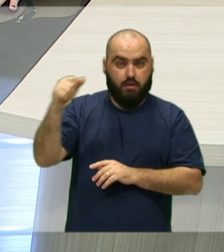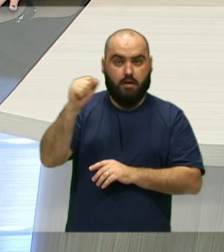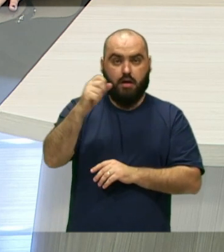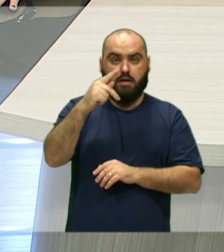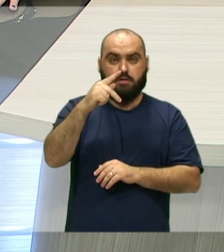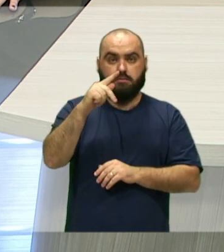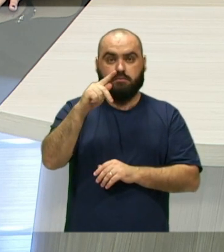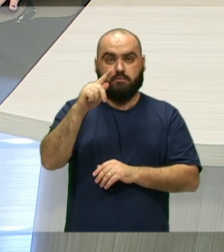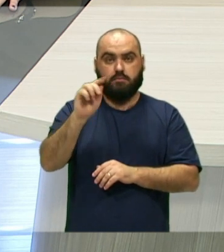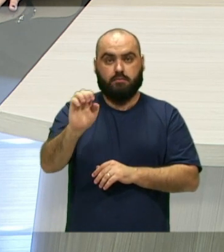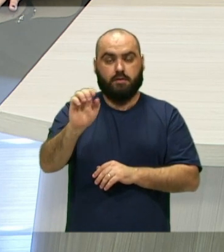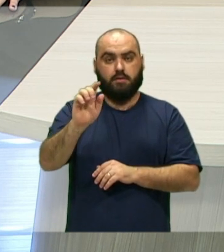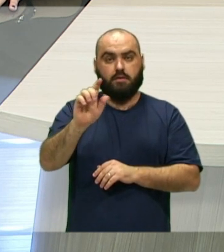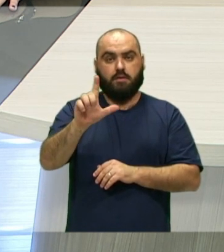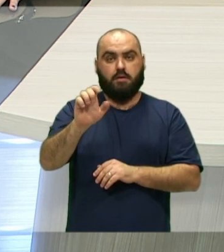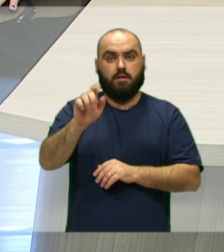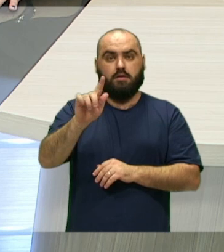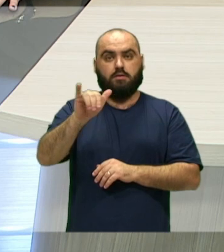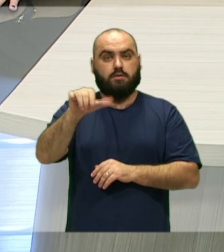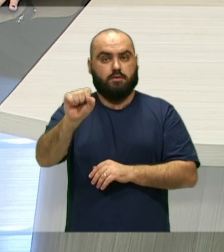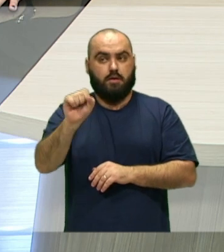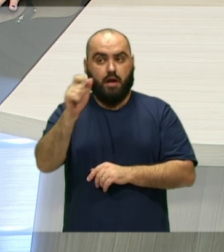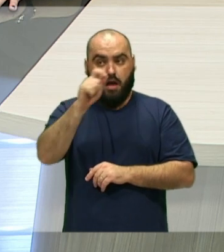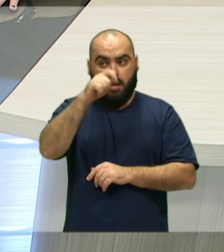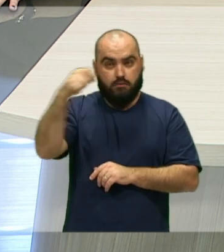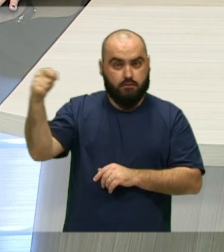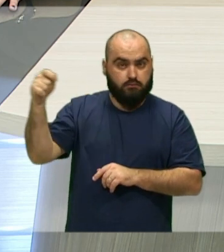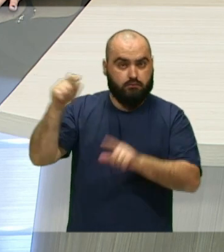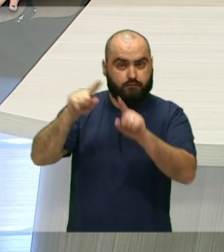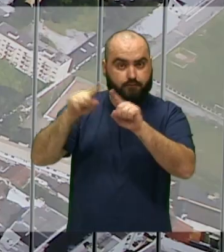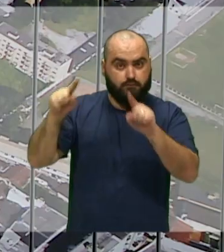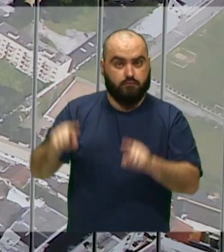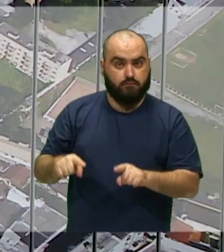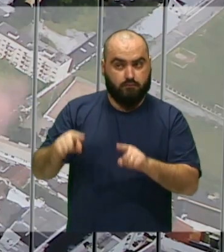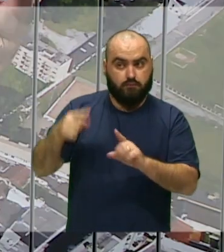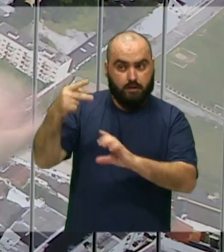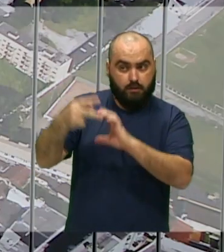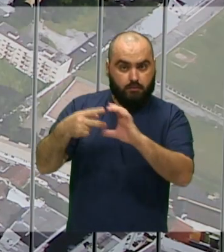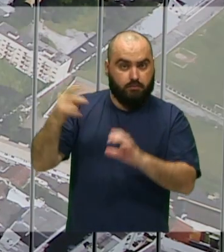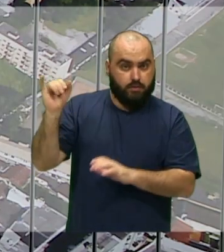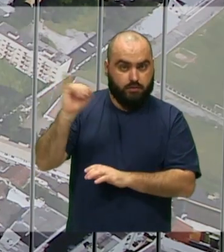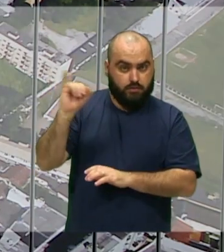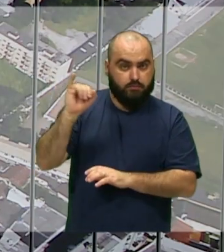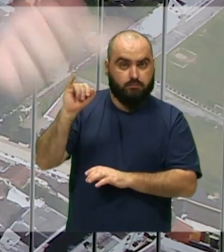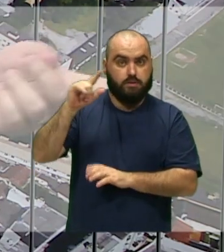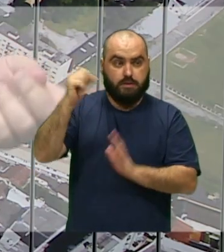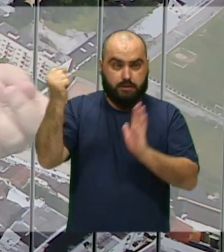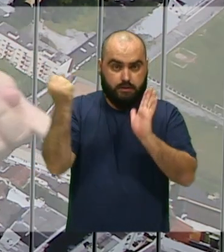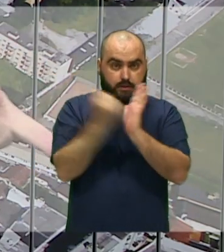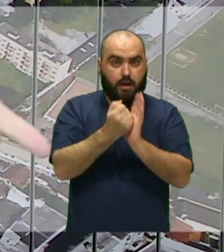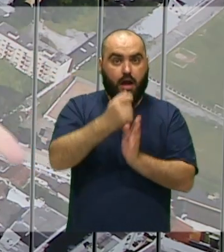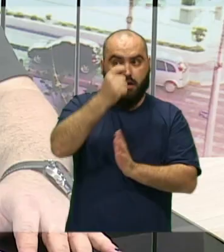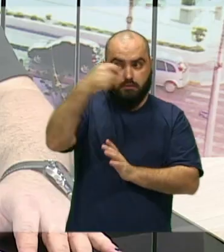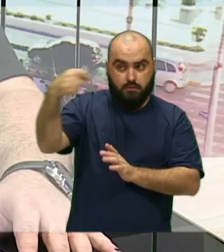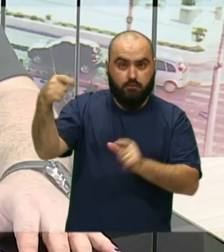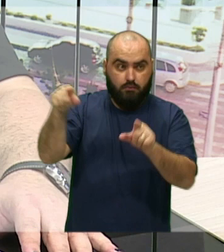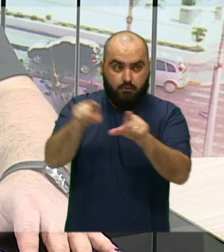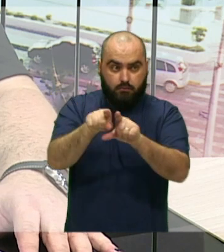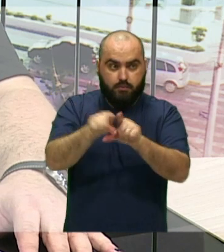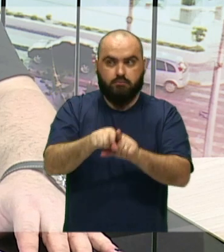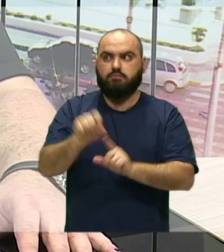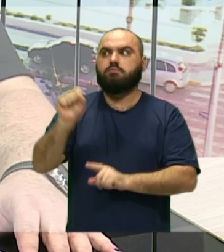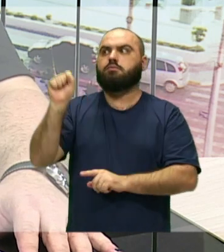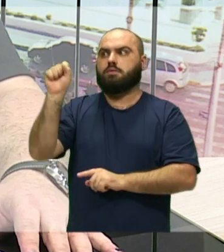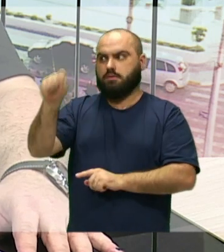peges aqui que é parceira da câmara os servidores se envolvem né E esses selos também foram conquistados pela associação isso também